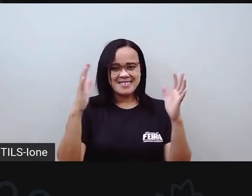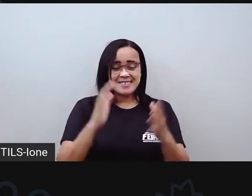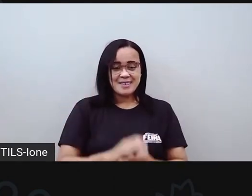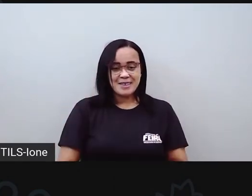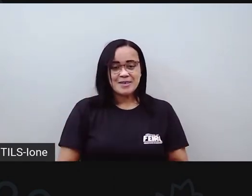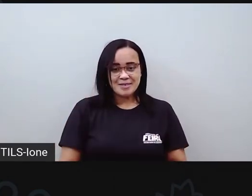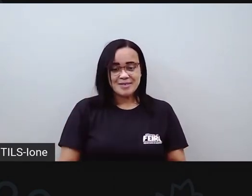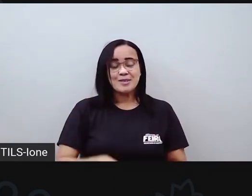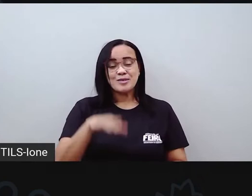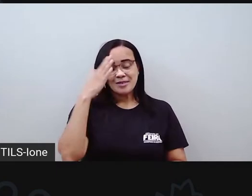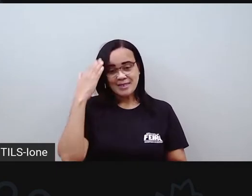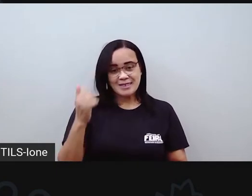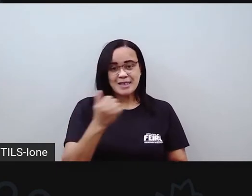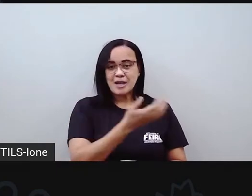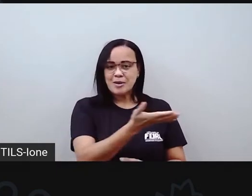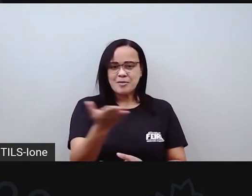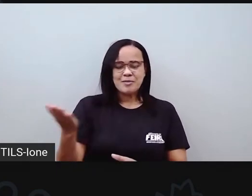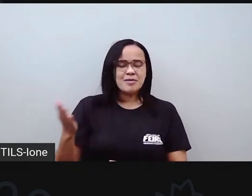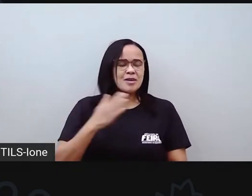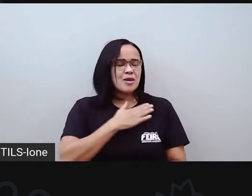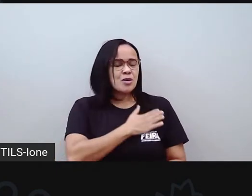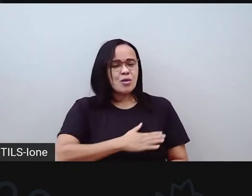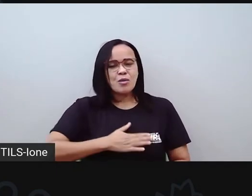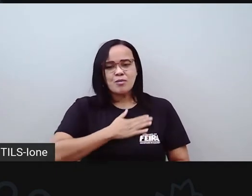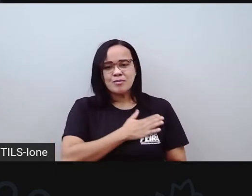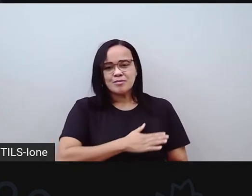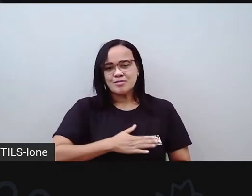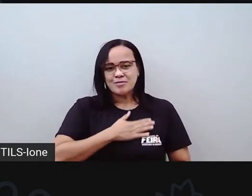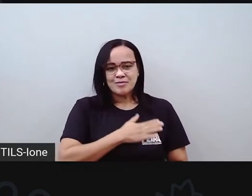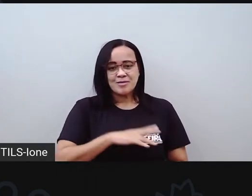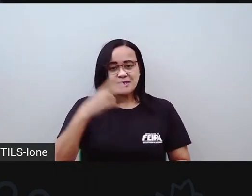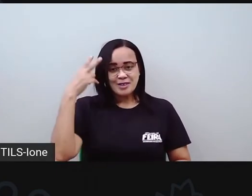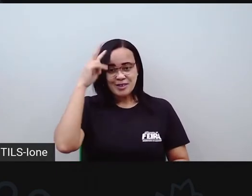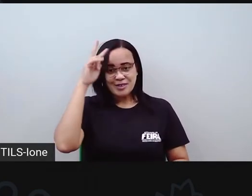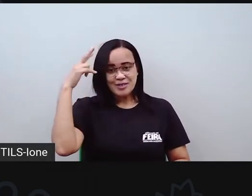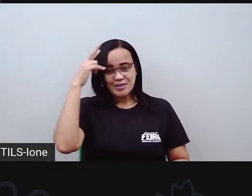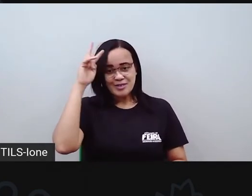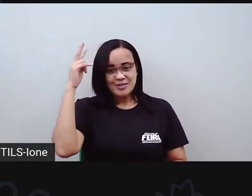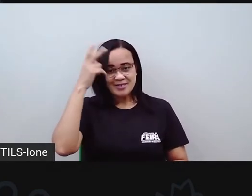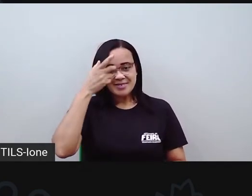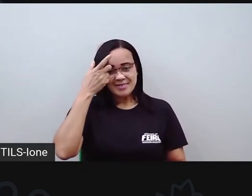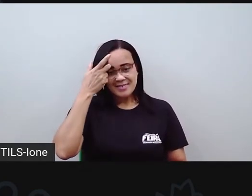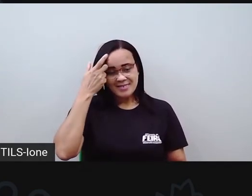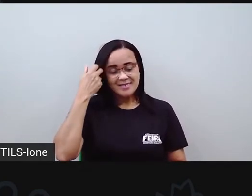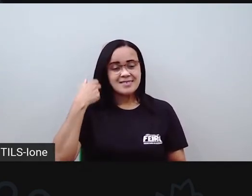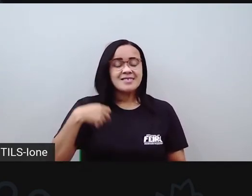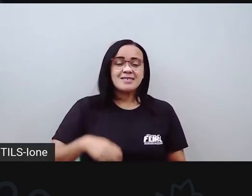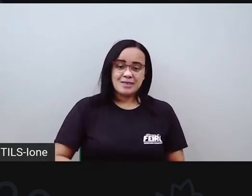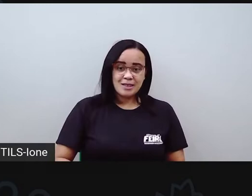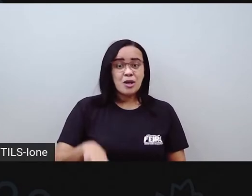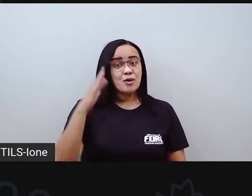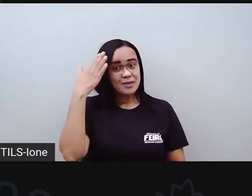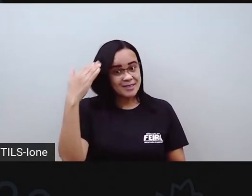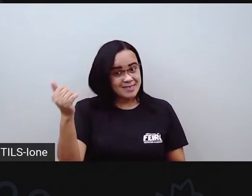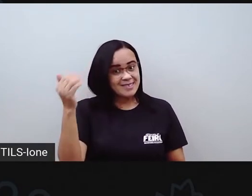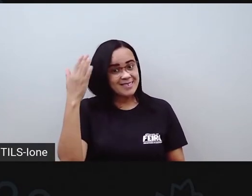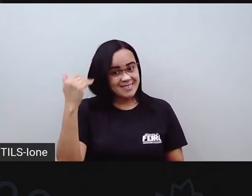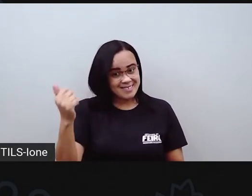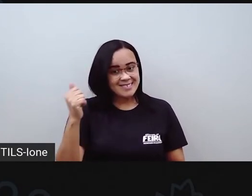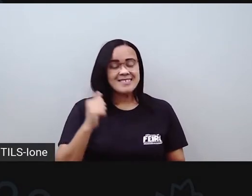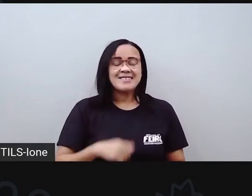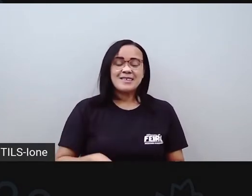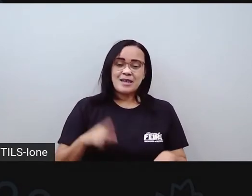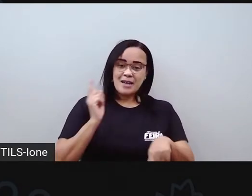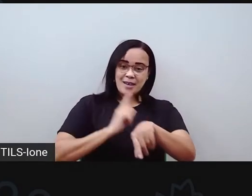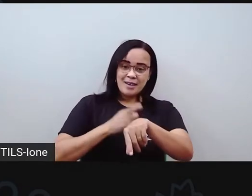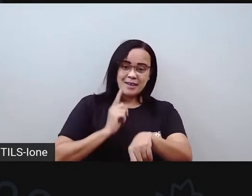Eu sabia que vocês adoram. É, eu sei disso. É o momento que a gente